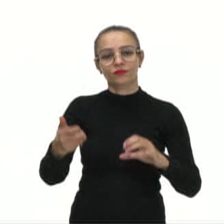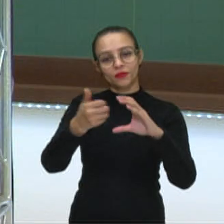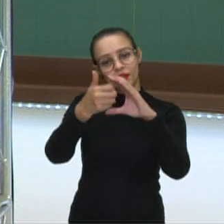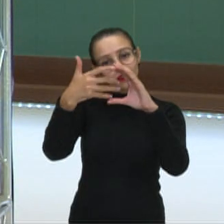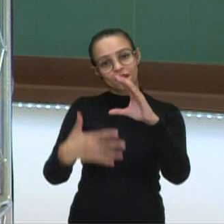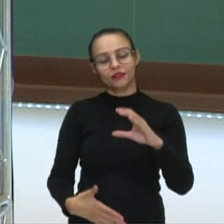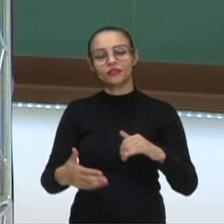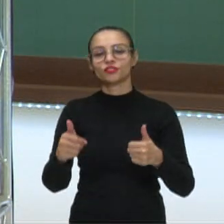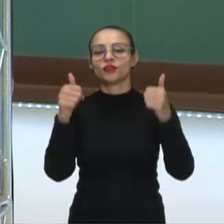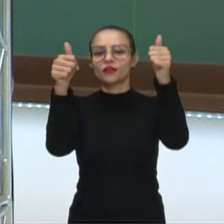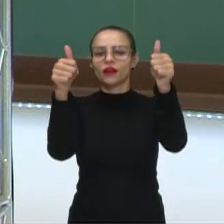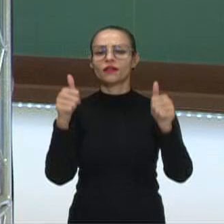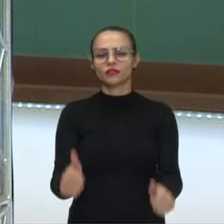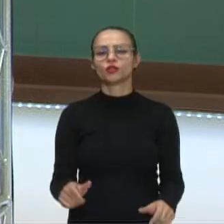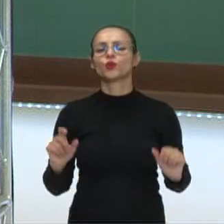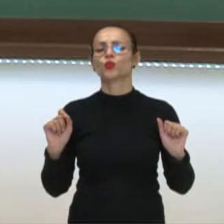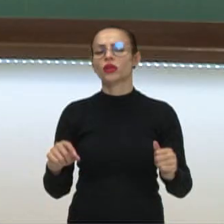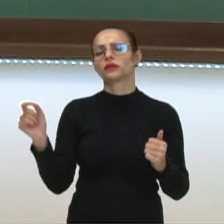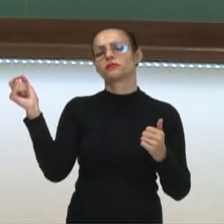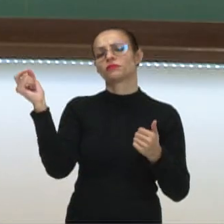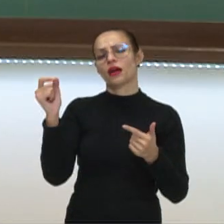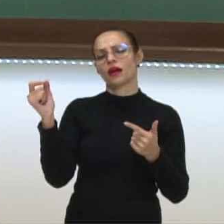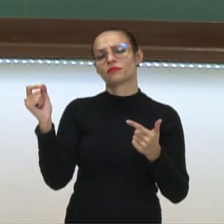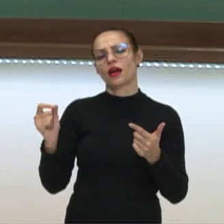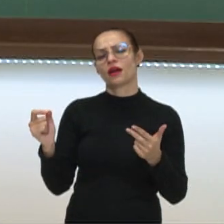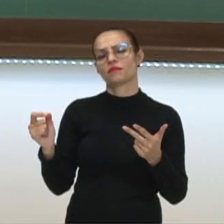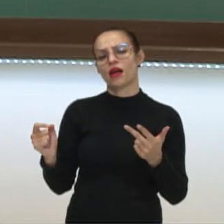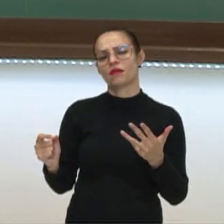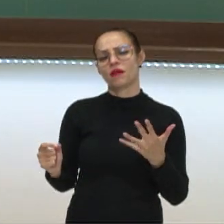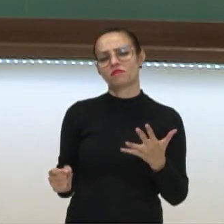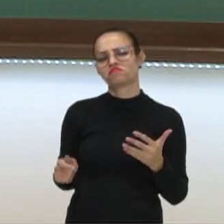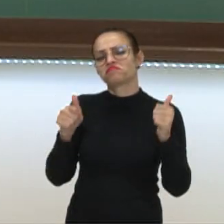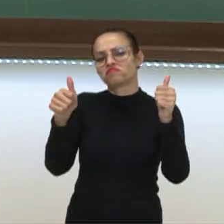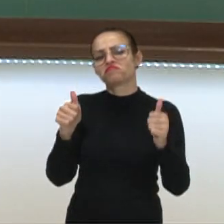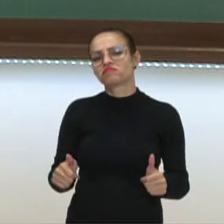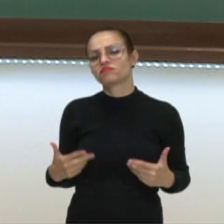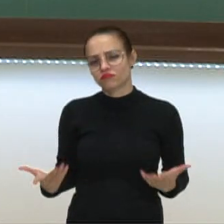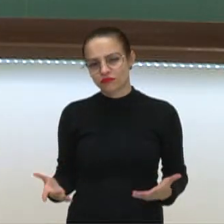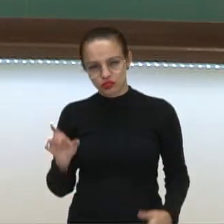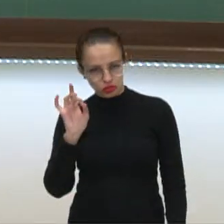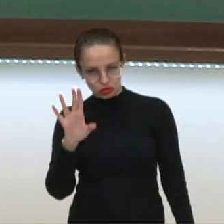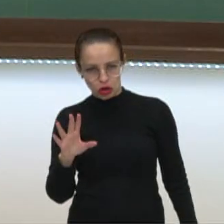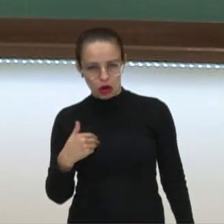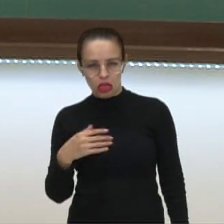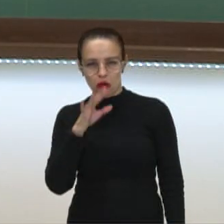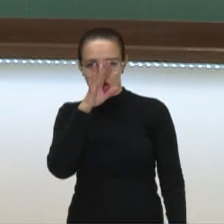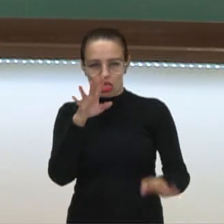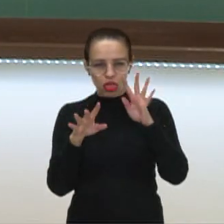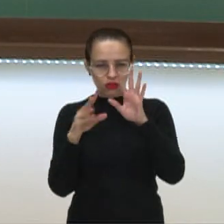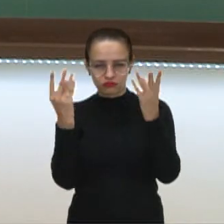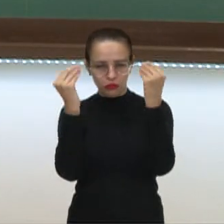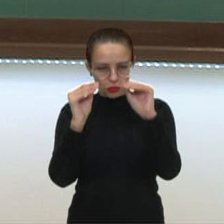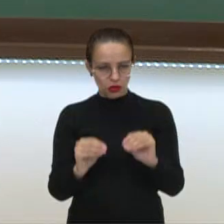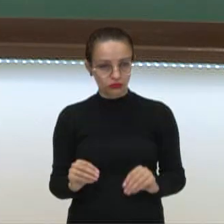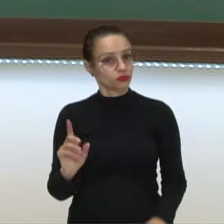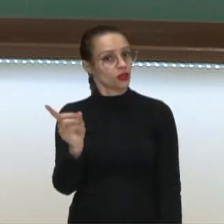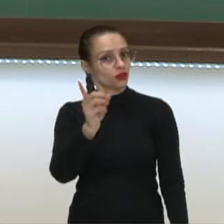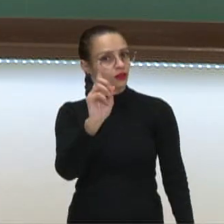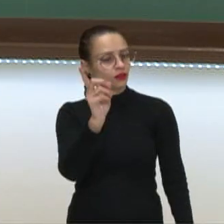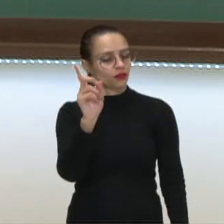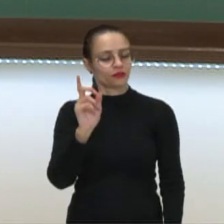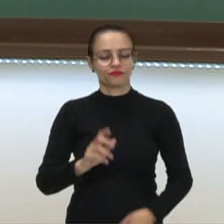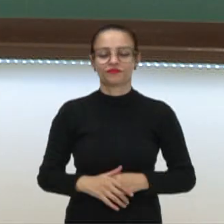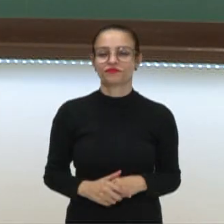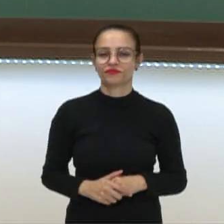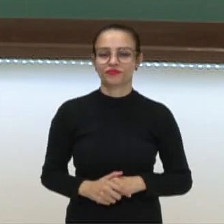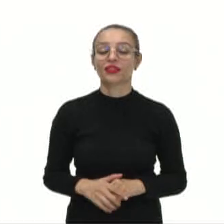Características do cartaz. Quais serão as características que um cartaz deve ter? Será que é só eu colocar o que eu quiser ali e tal? Não.